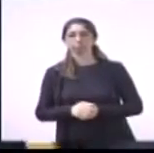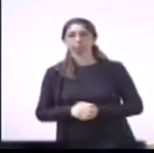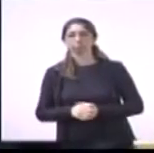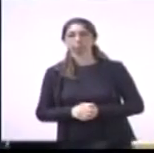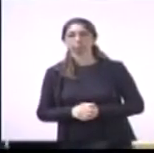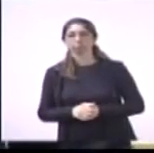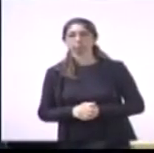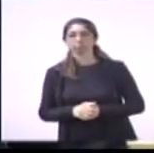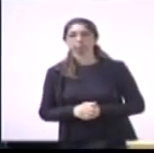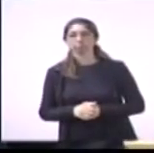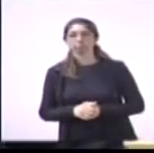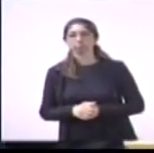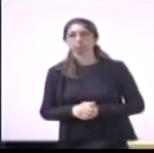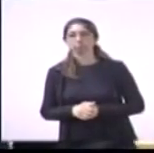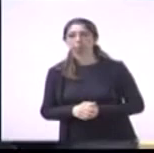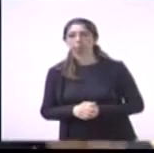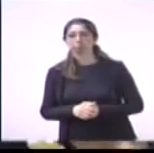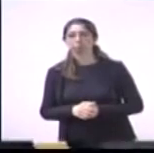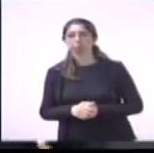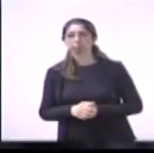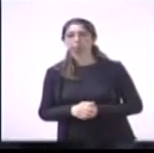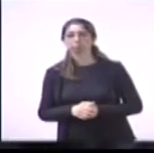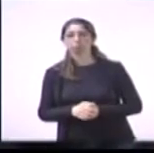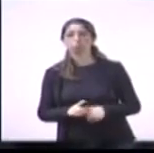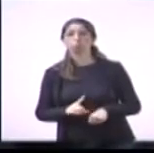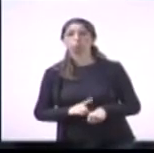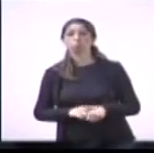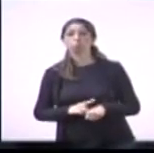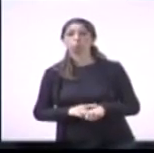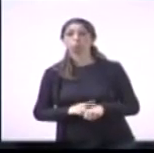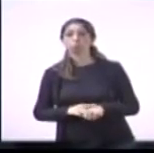ter, em tempo hábil, né, muito rápido,